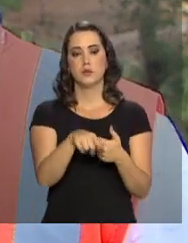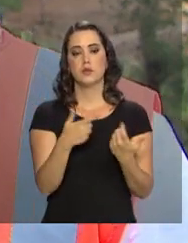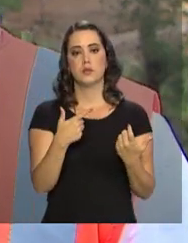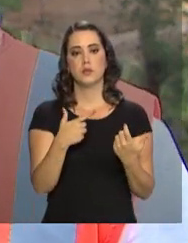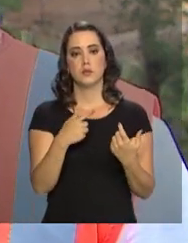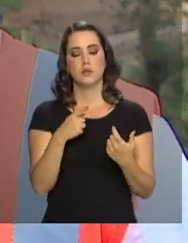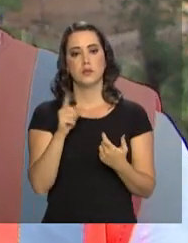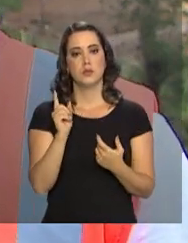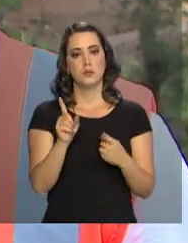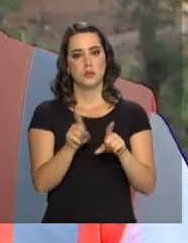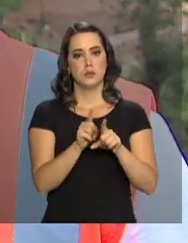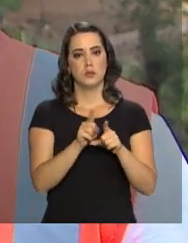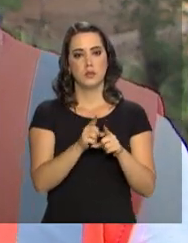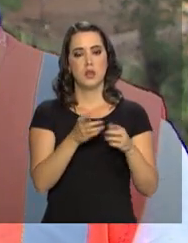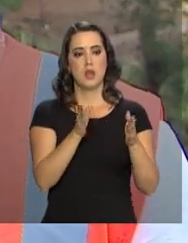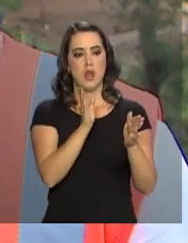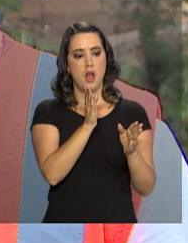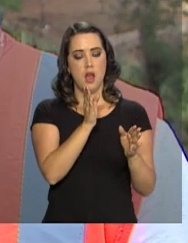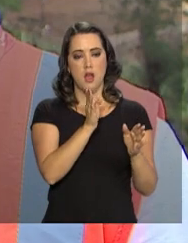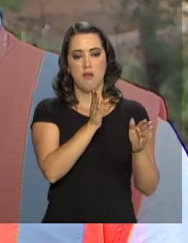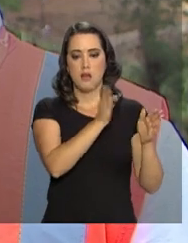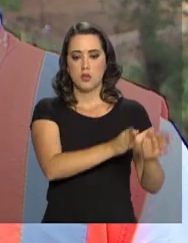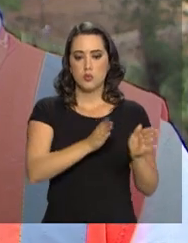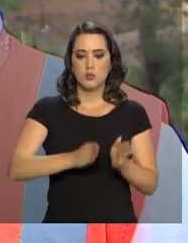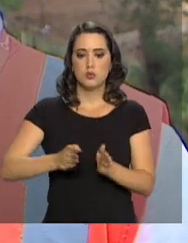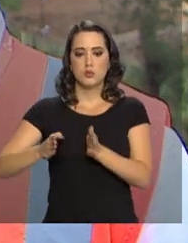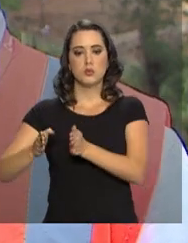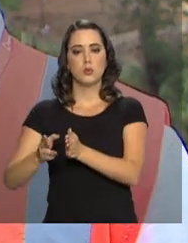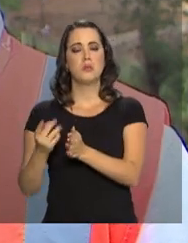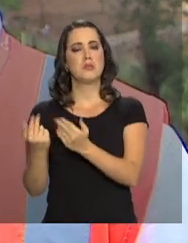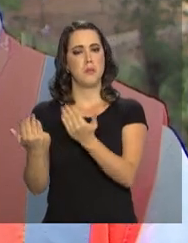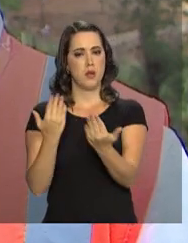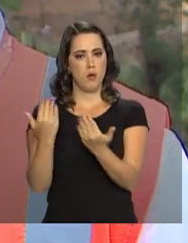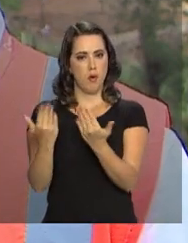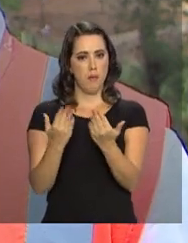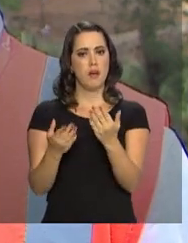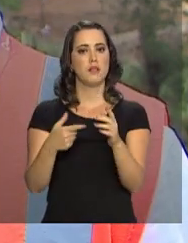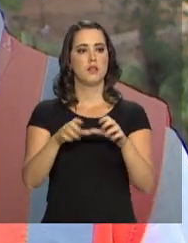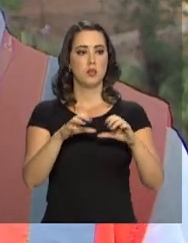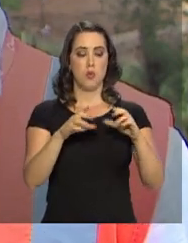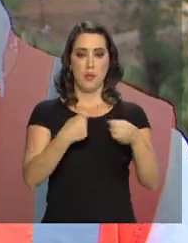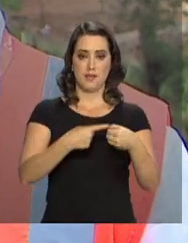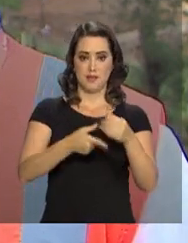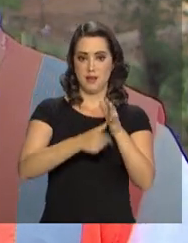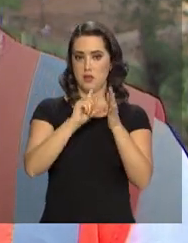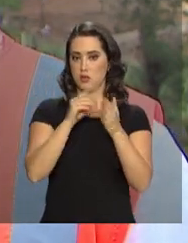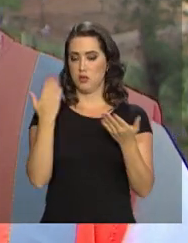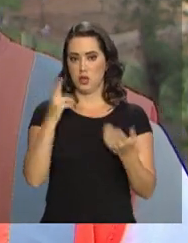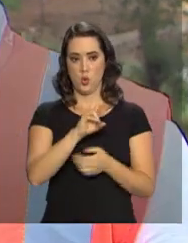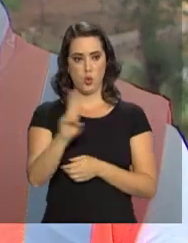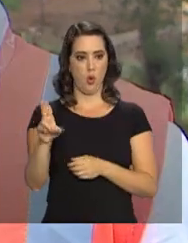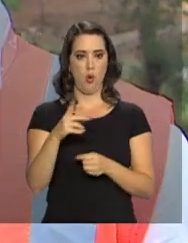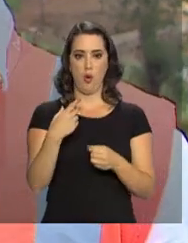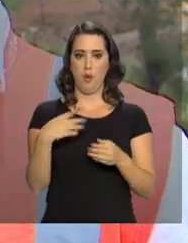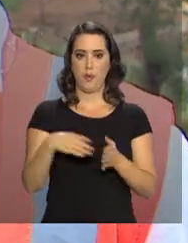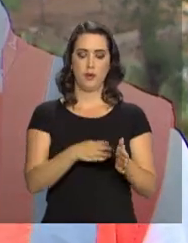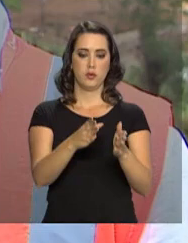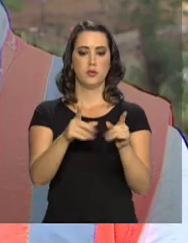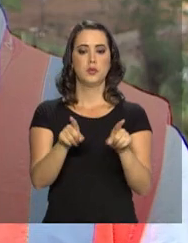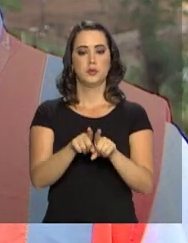lotes. A distribuição das ruas também é bem similar ao Bento atingido, né, o nome de ruas e tal.